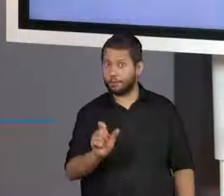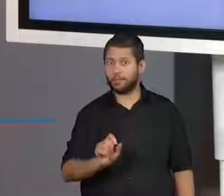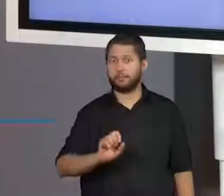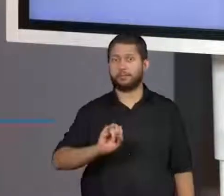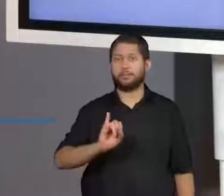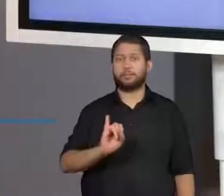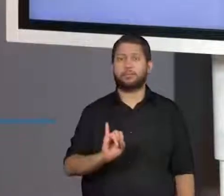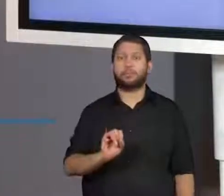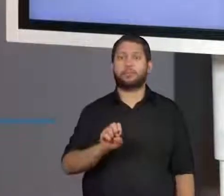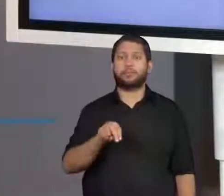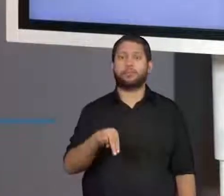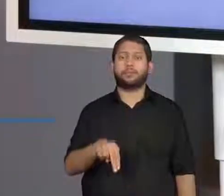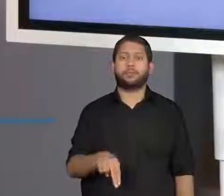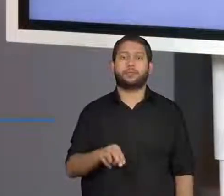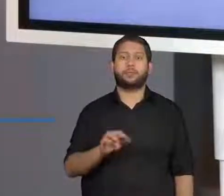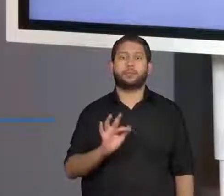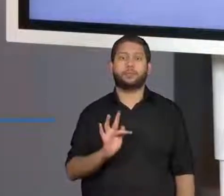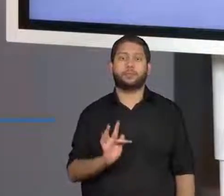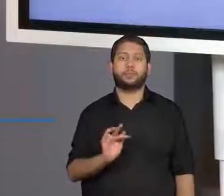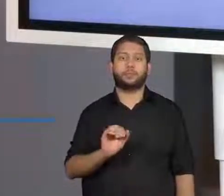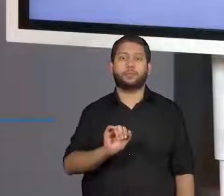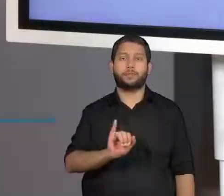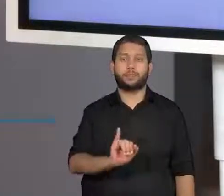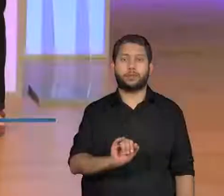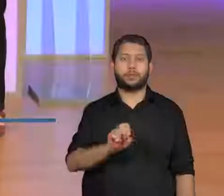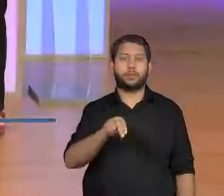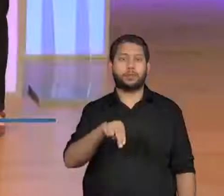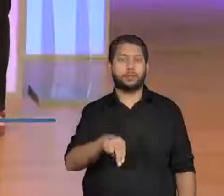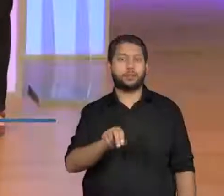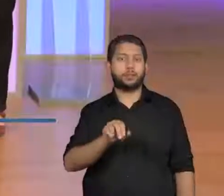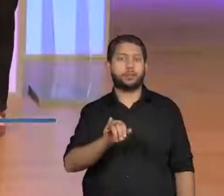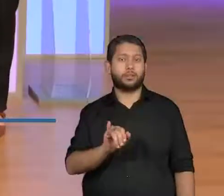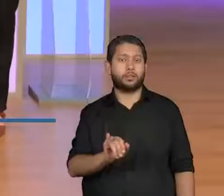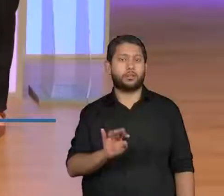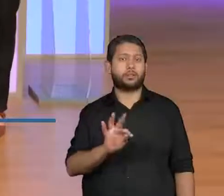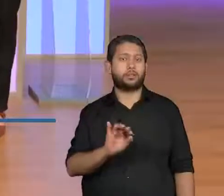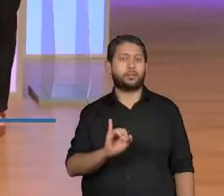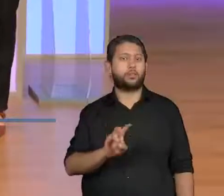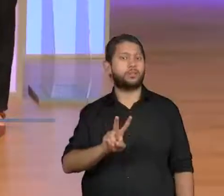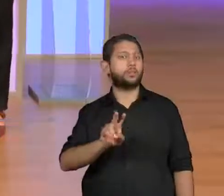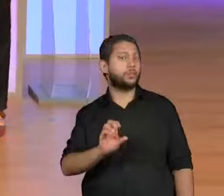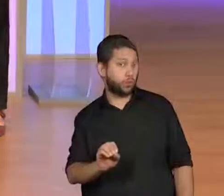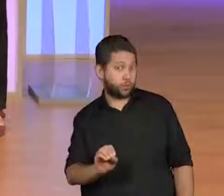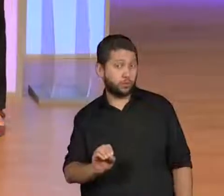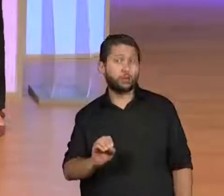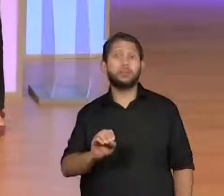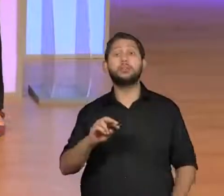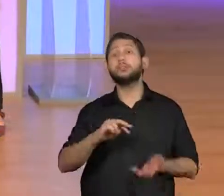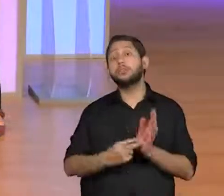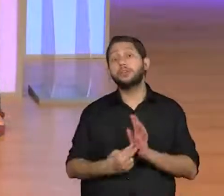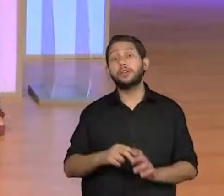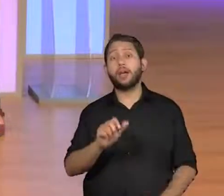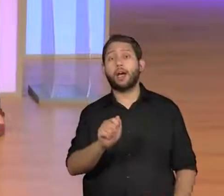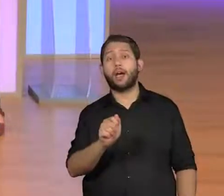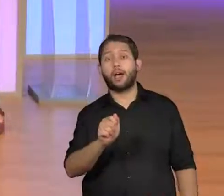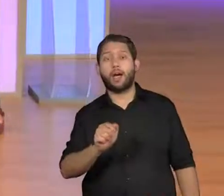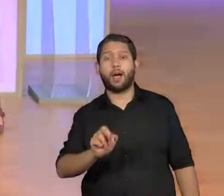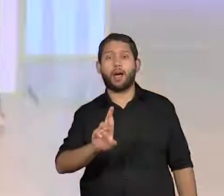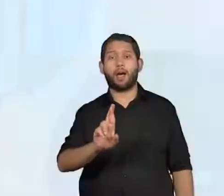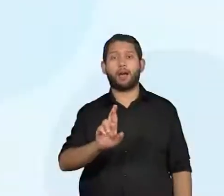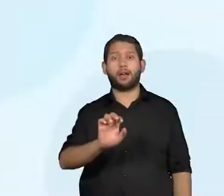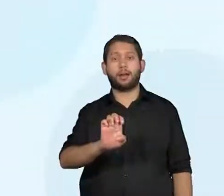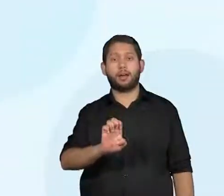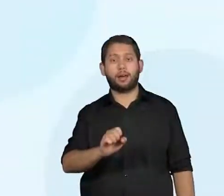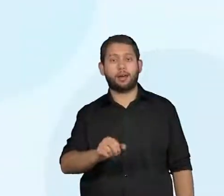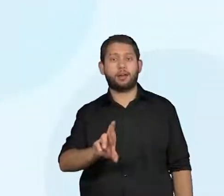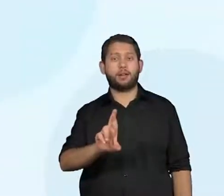nessas duas formas aí que elas podem aparecer, né? Ok? Isso mesmo. Vamos lá, então. Através do quê?